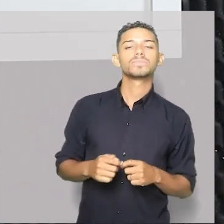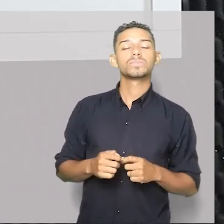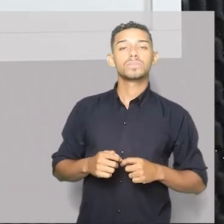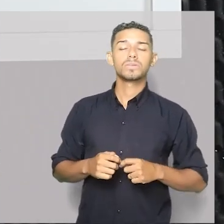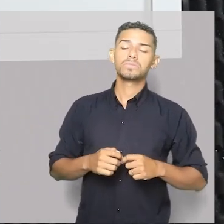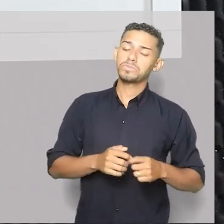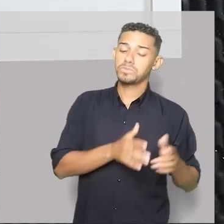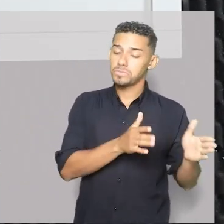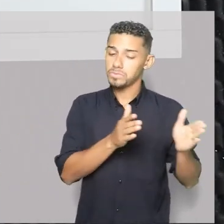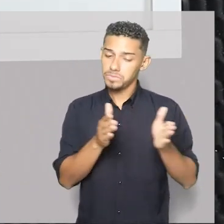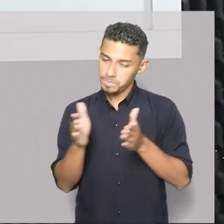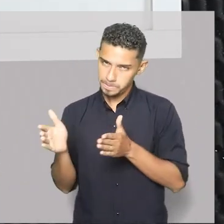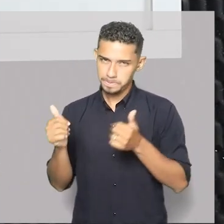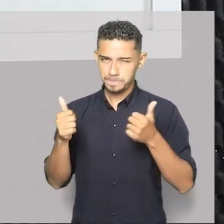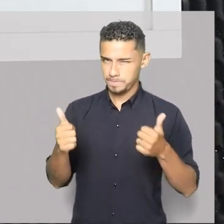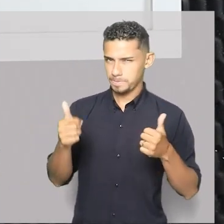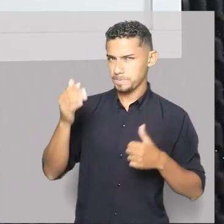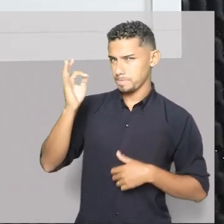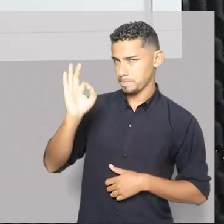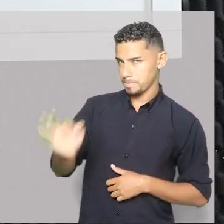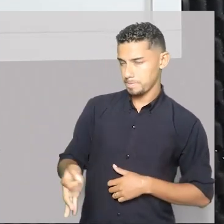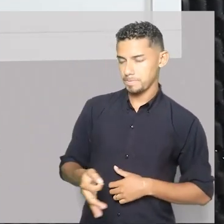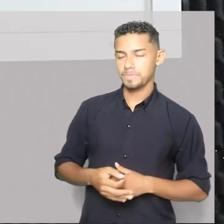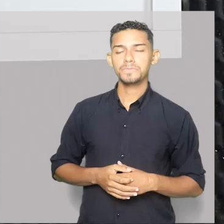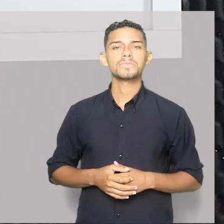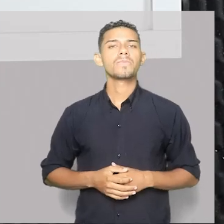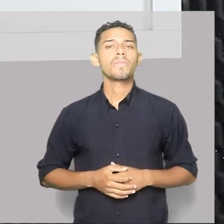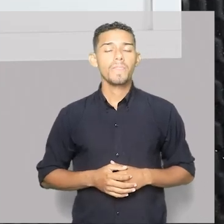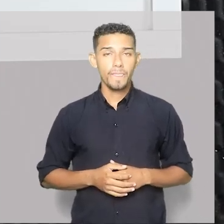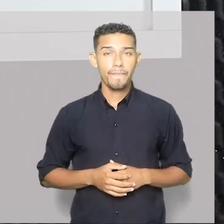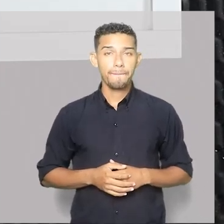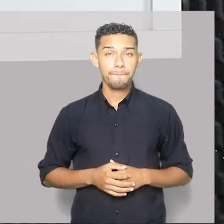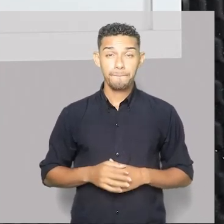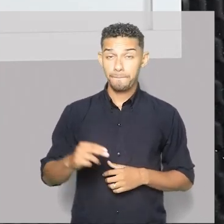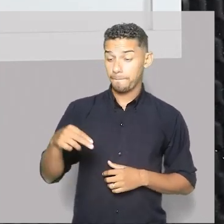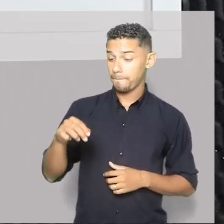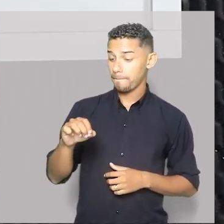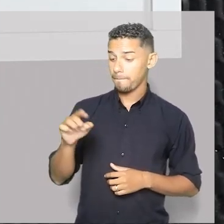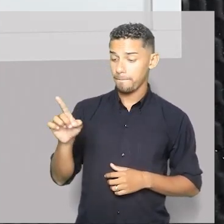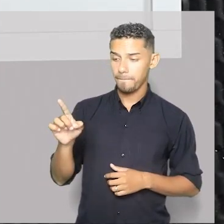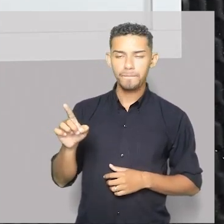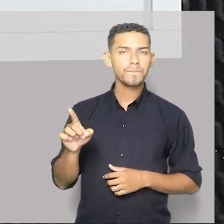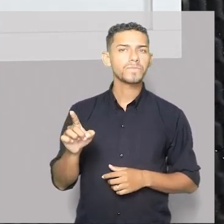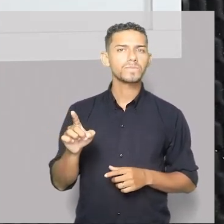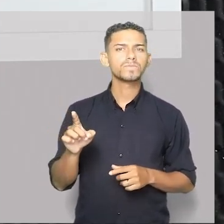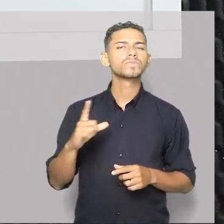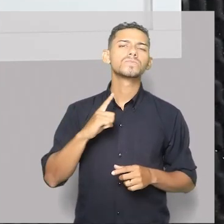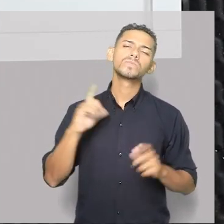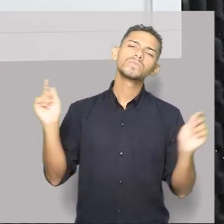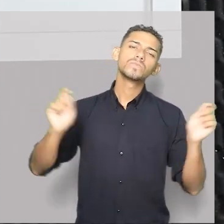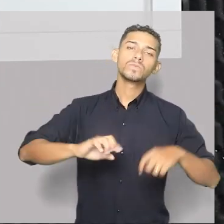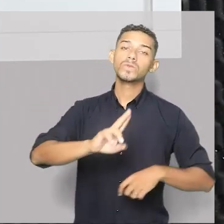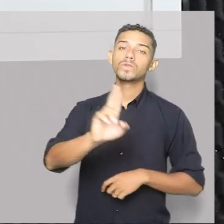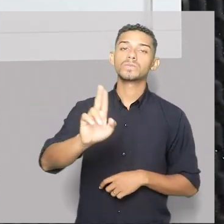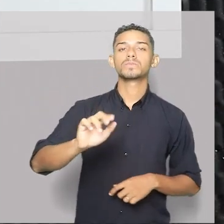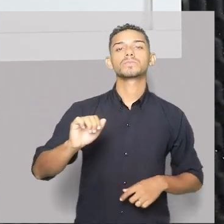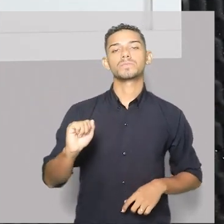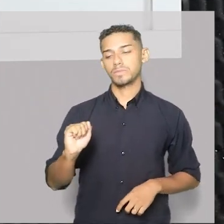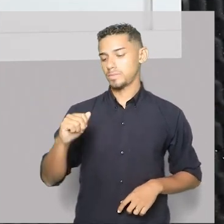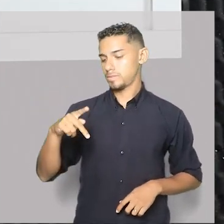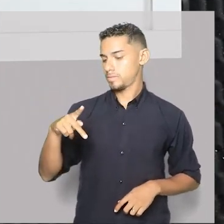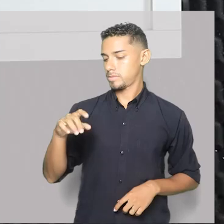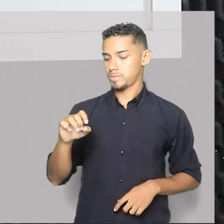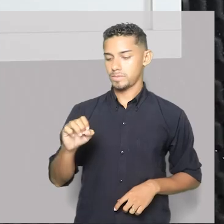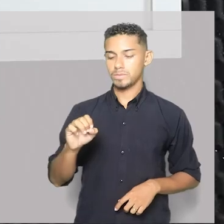assim sucessivamente, tá certo? Entre esses nós, a gente vai ter as apomorfias,